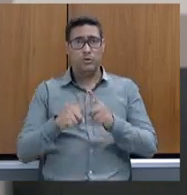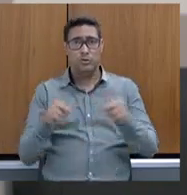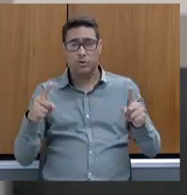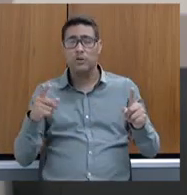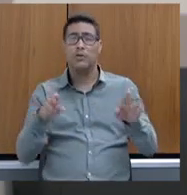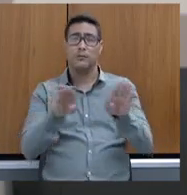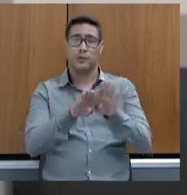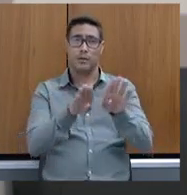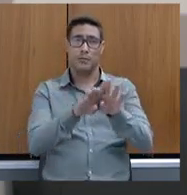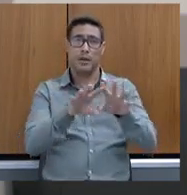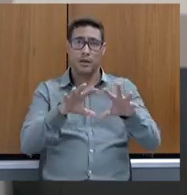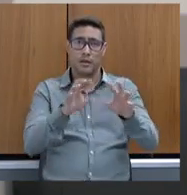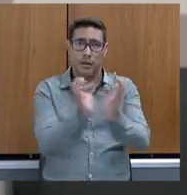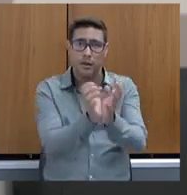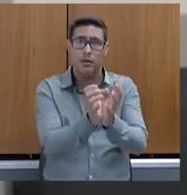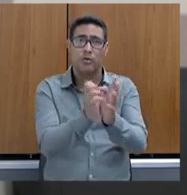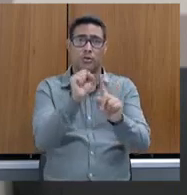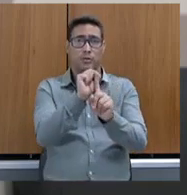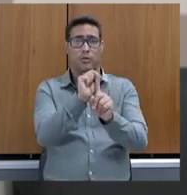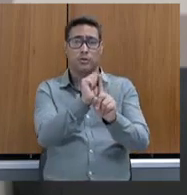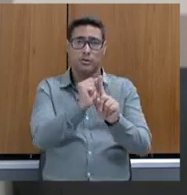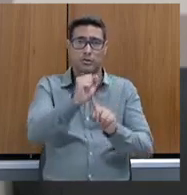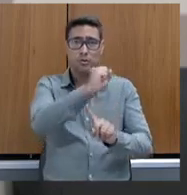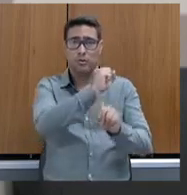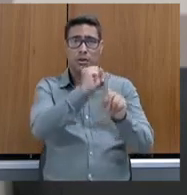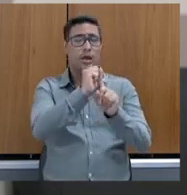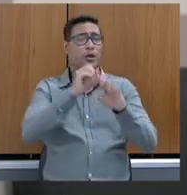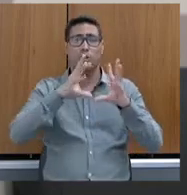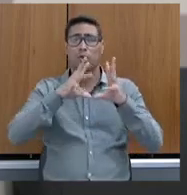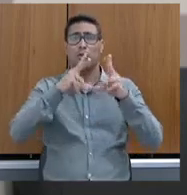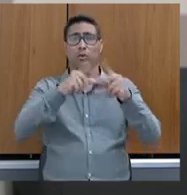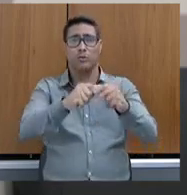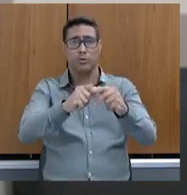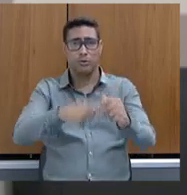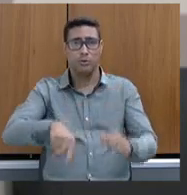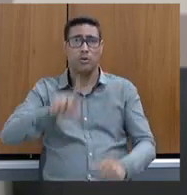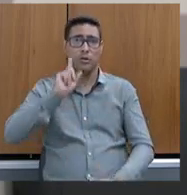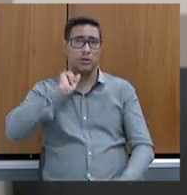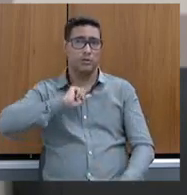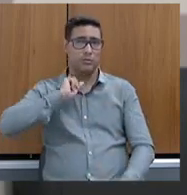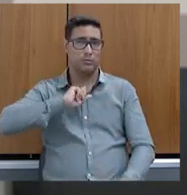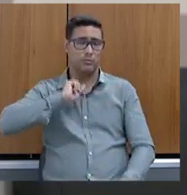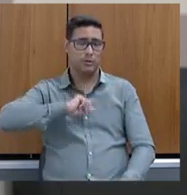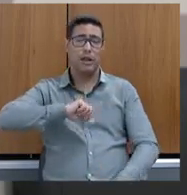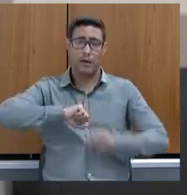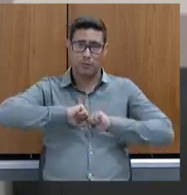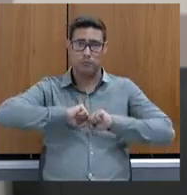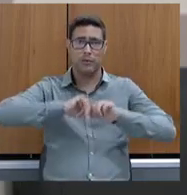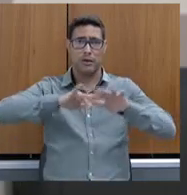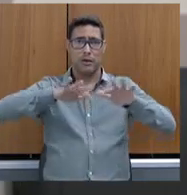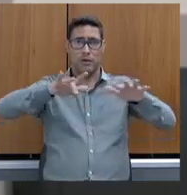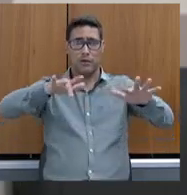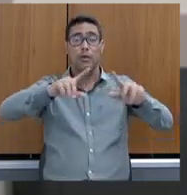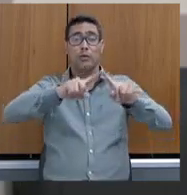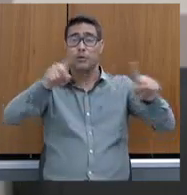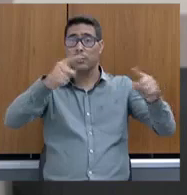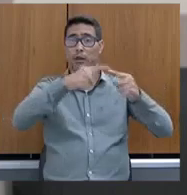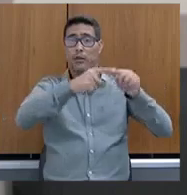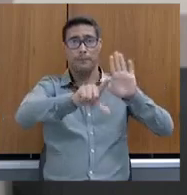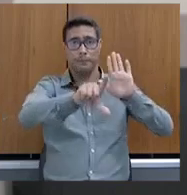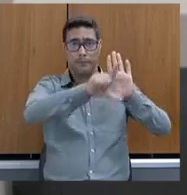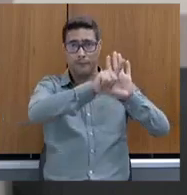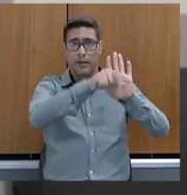centros sociais é isso em toda Minas Gerais é um avanço muito grande porque quando a lei